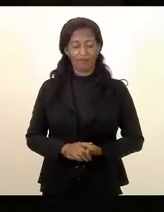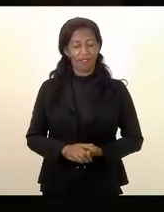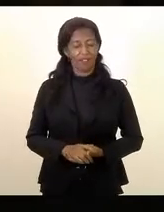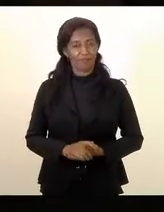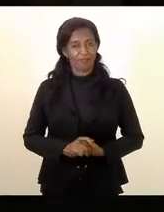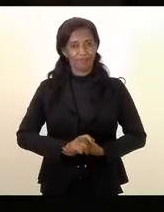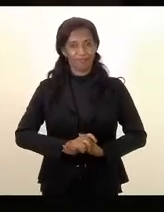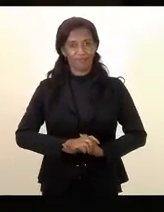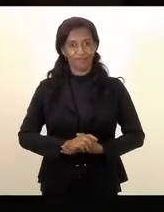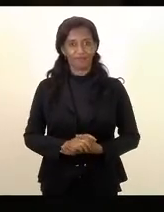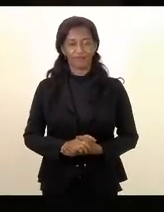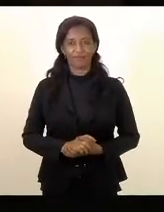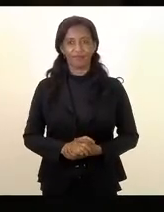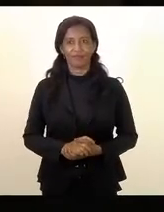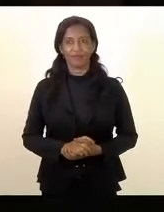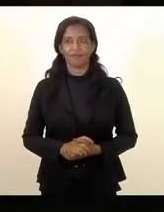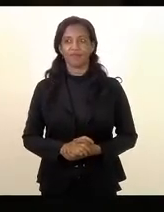não